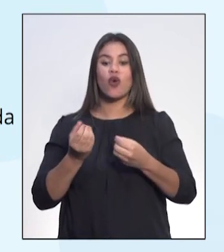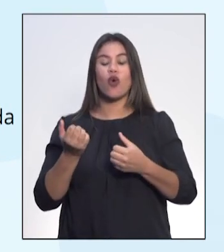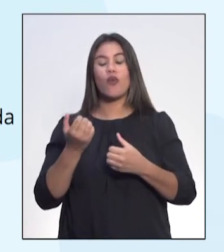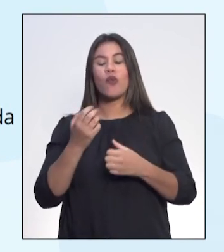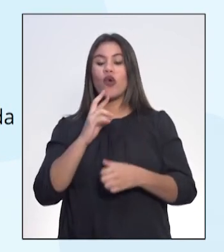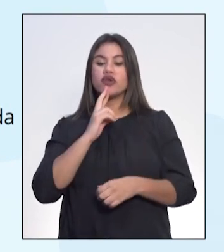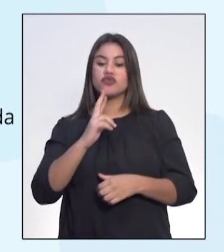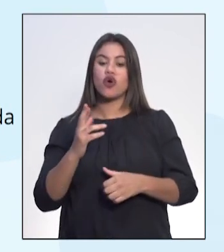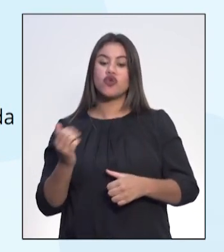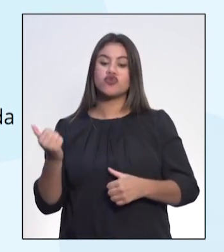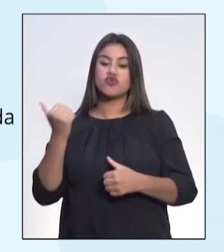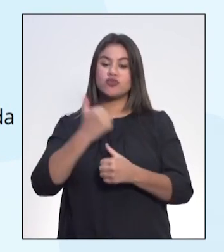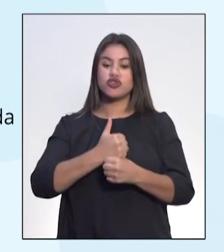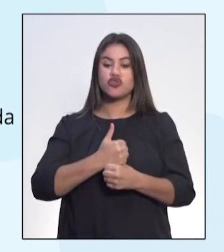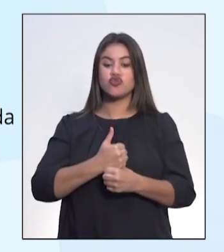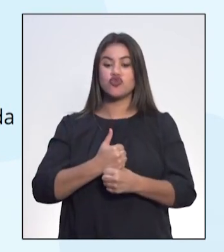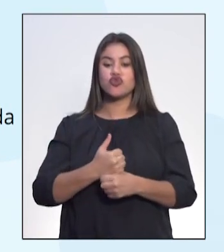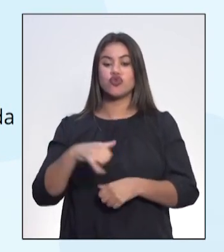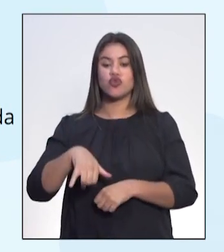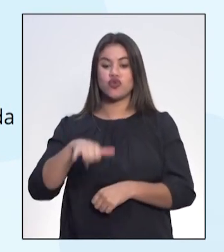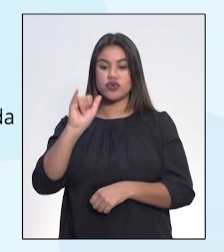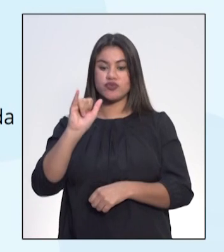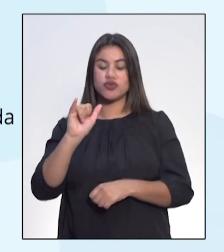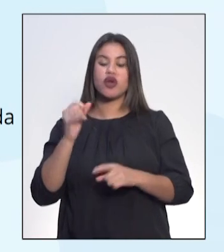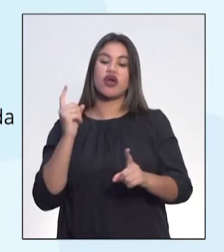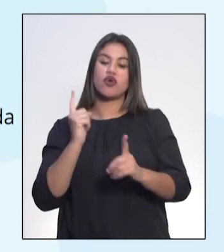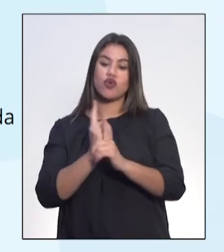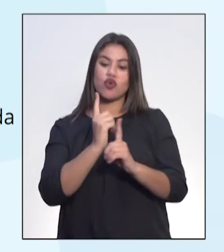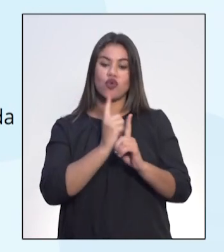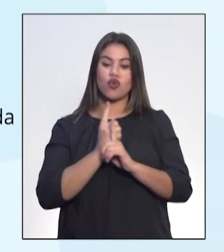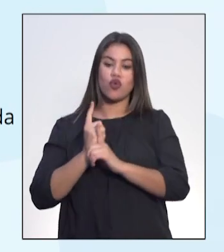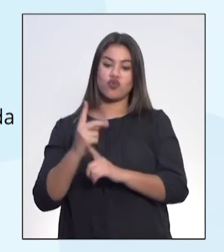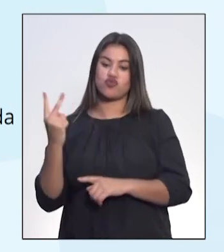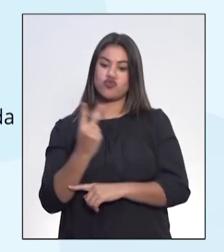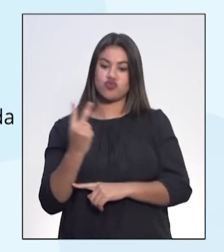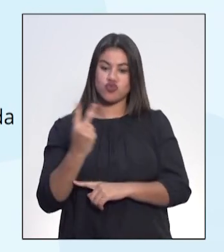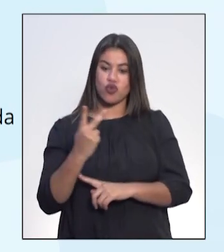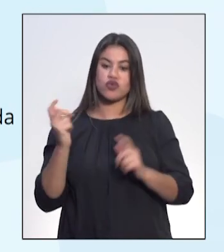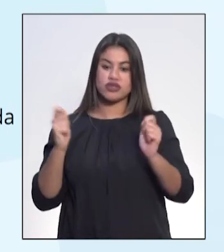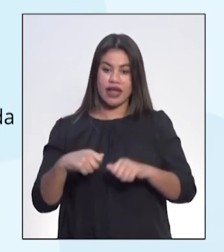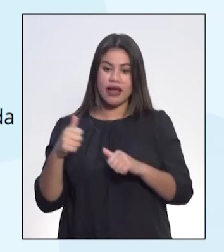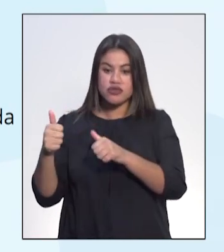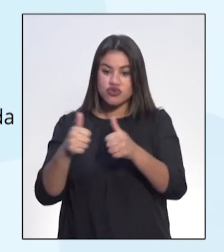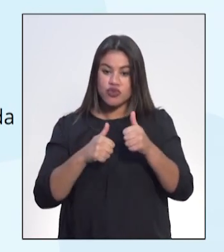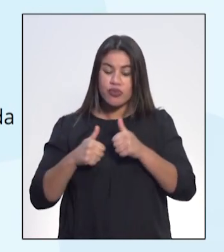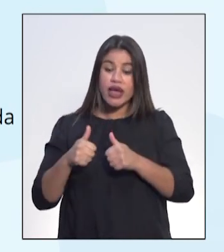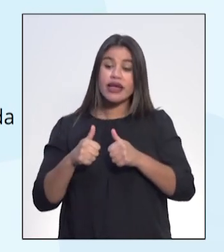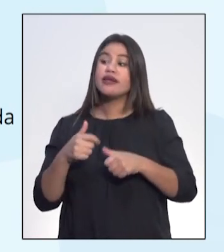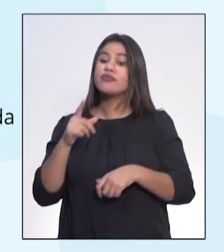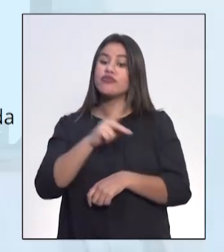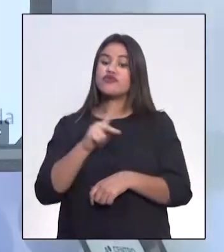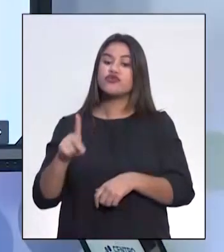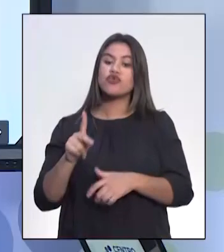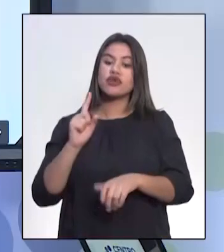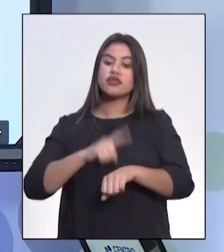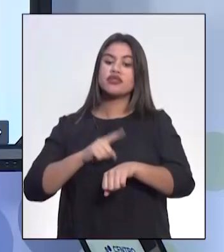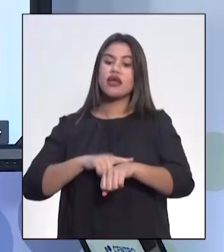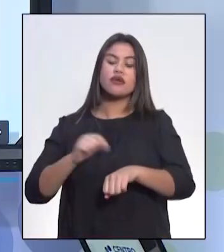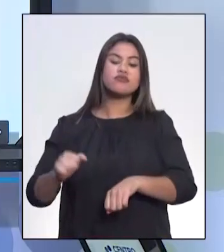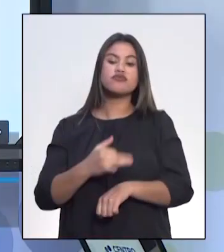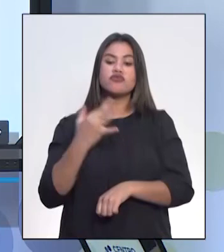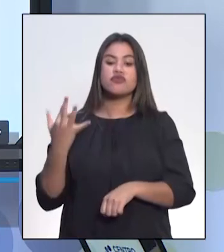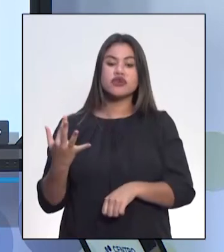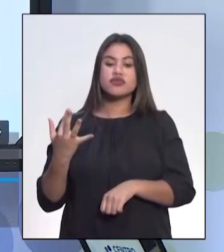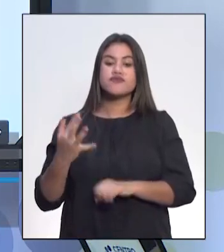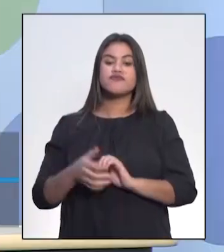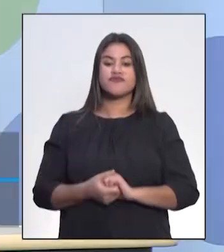achar a dimensão y, para a gente achar as duas dimensões desse terreno. Tudo bem? Professora Inês, quanto tempo a gente tem para essa atividade?